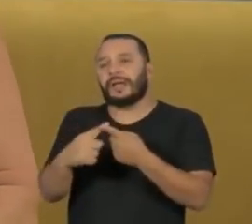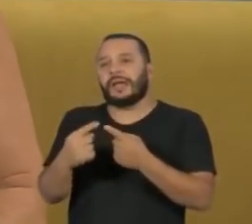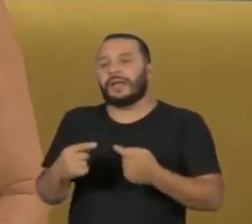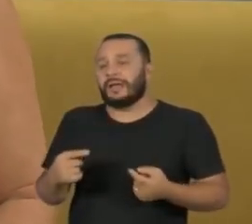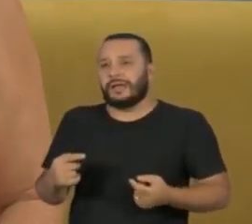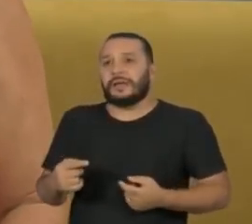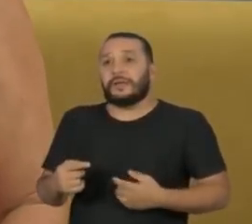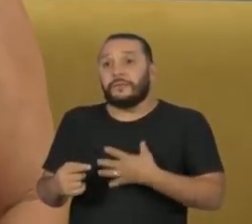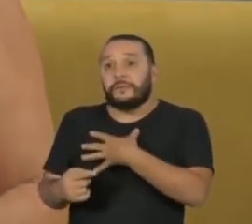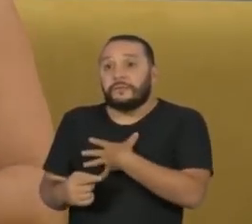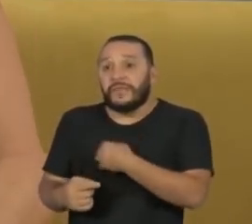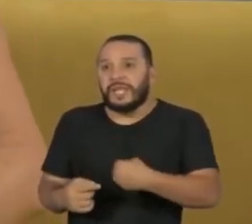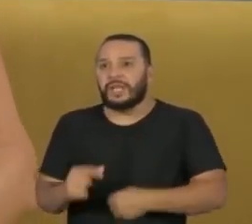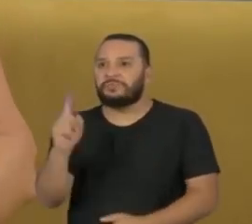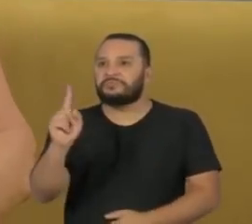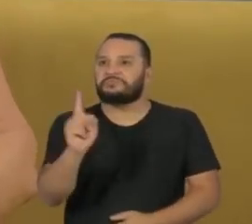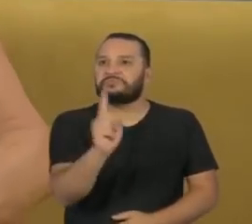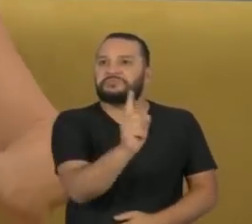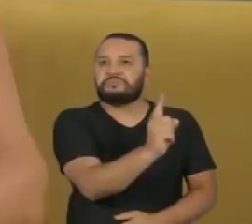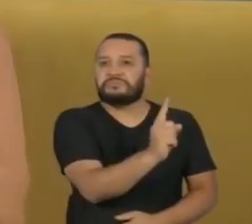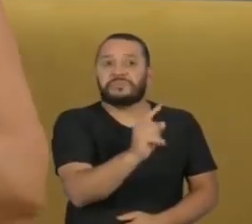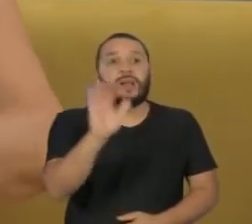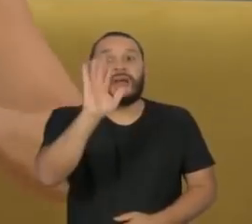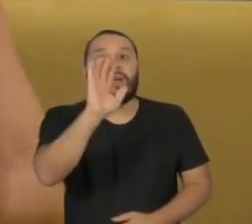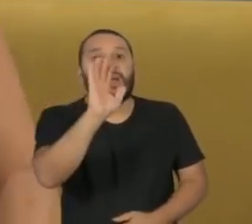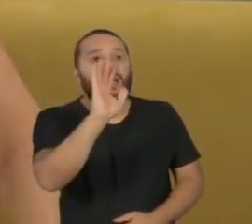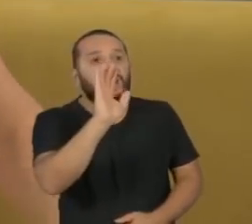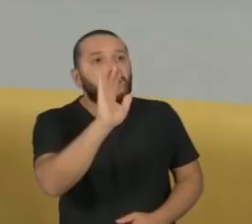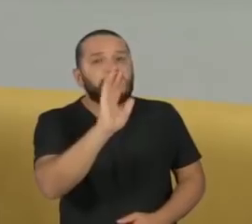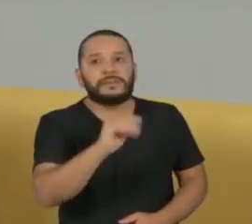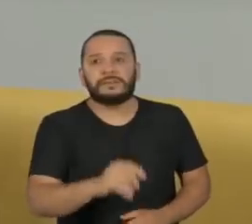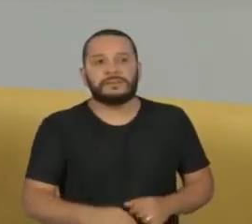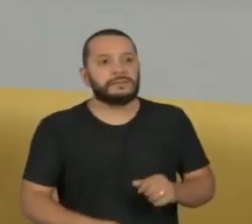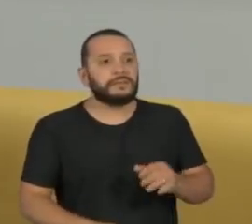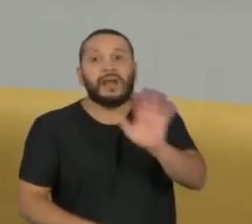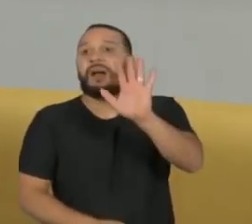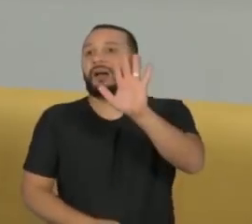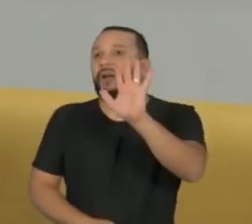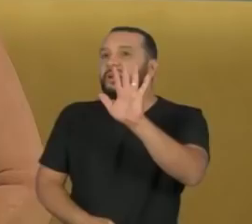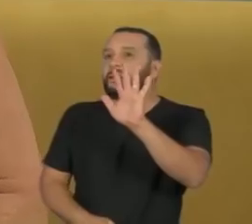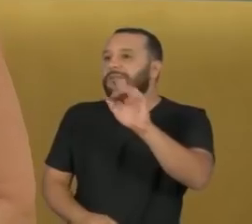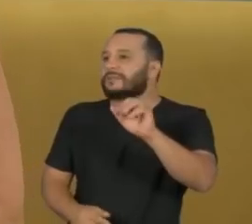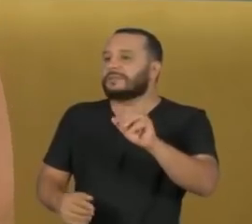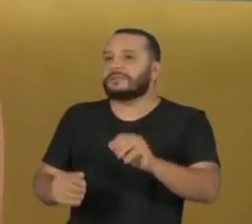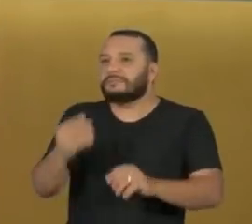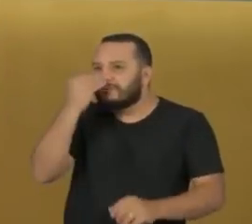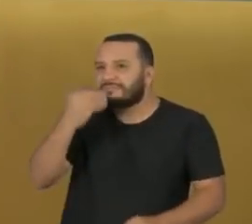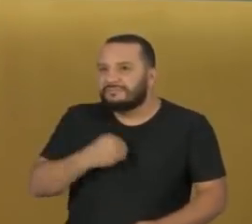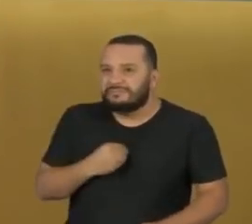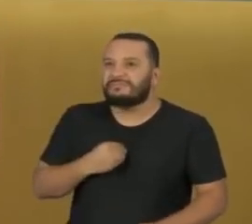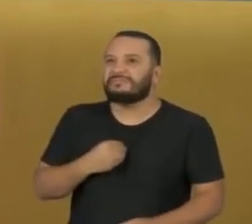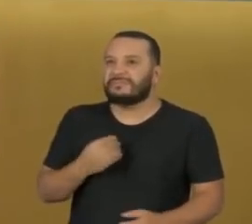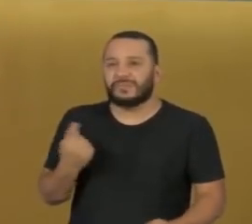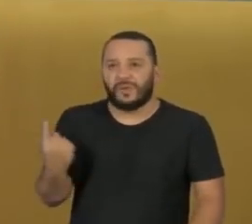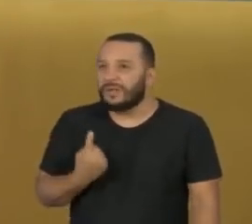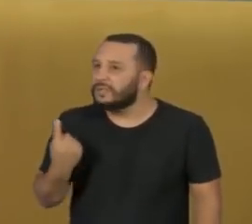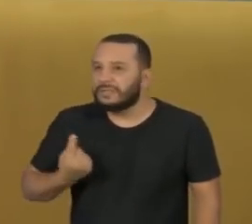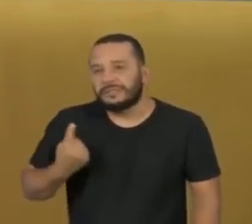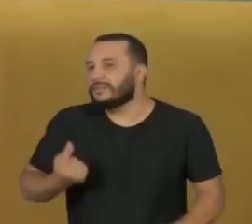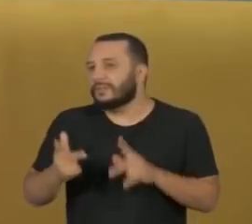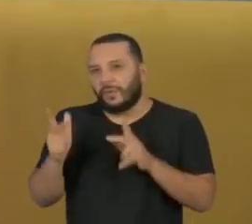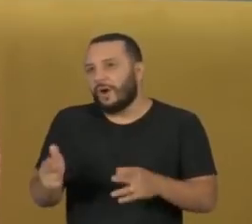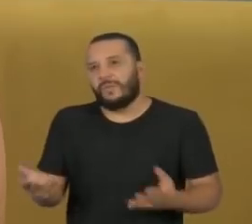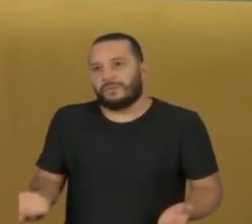se tranca no quarto e não fala com ela. E ela fica o dia inteiro sozinha, né? Então, nós precisamos, na verdade,